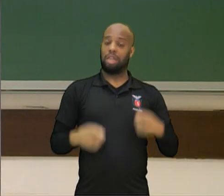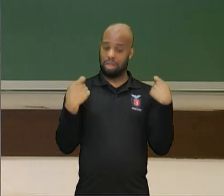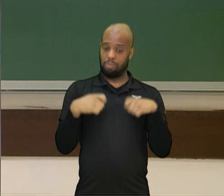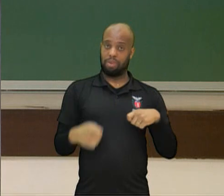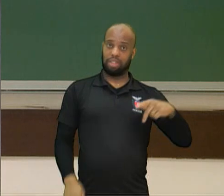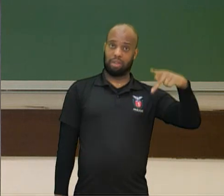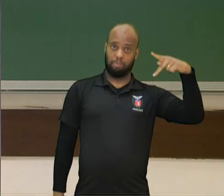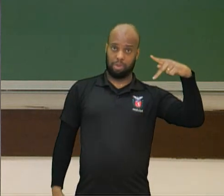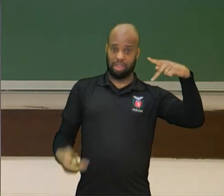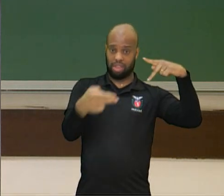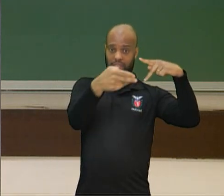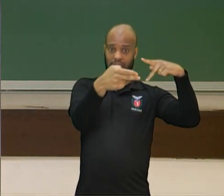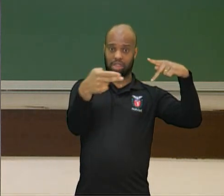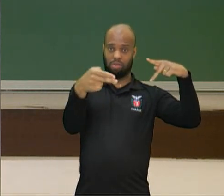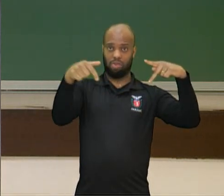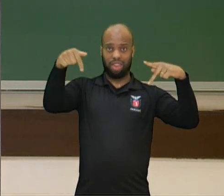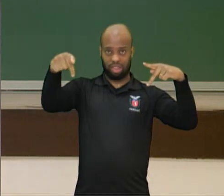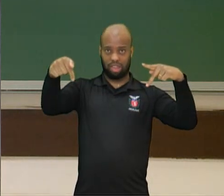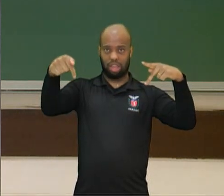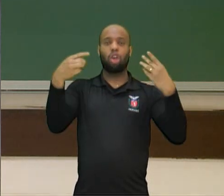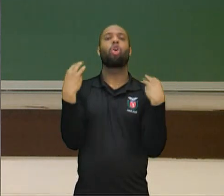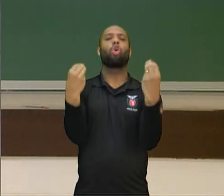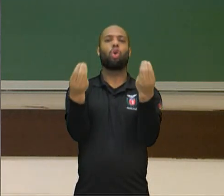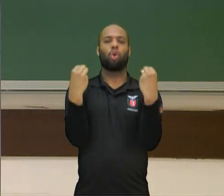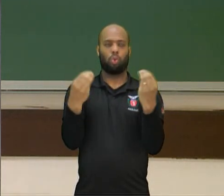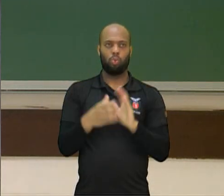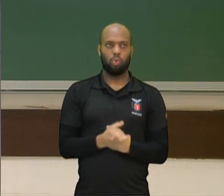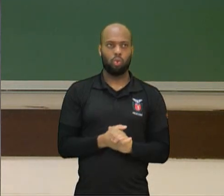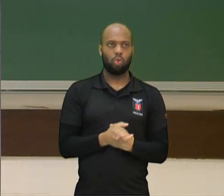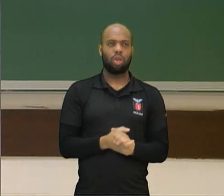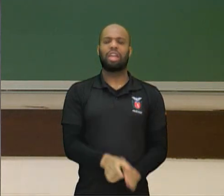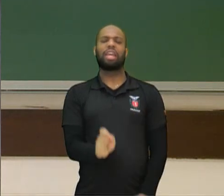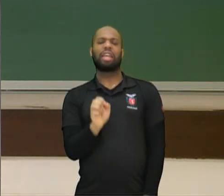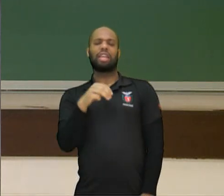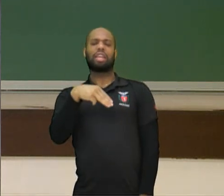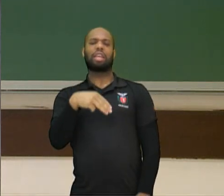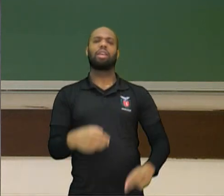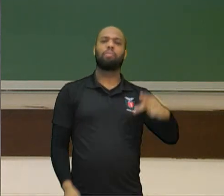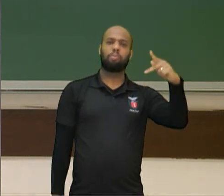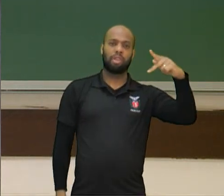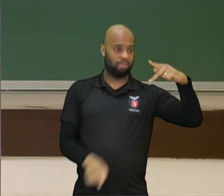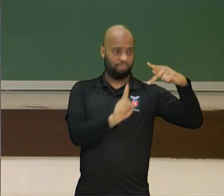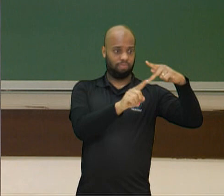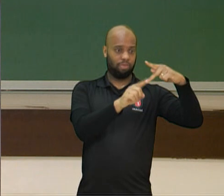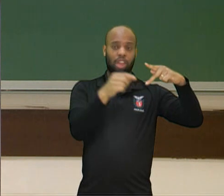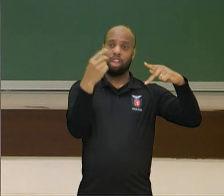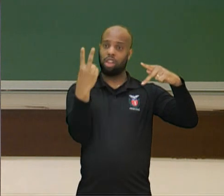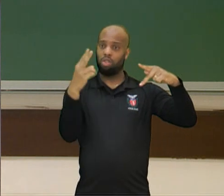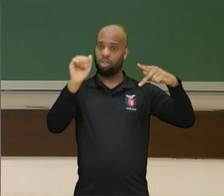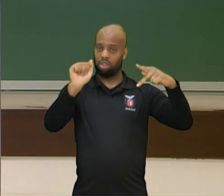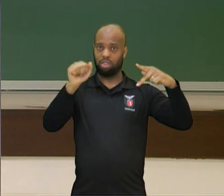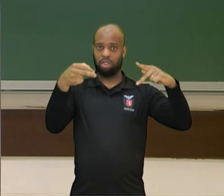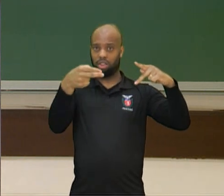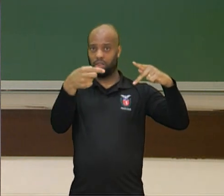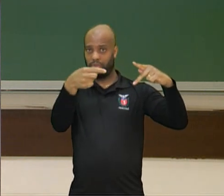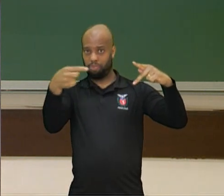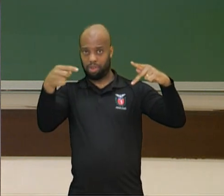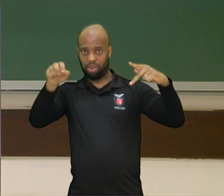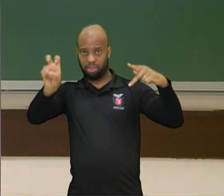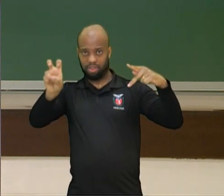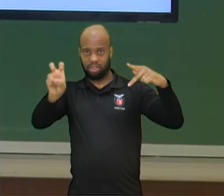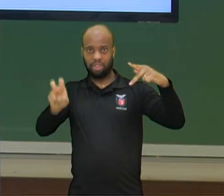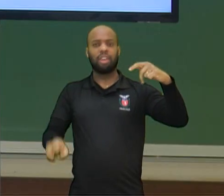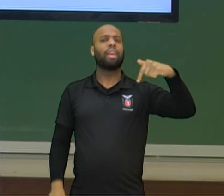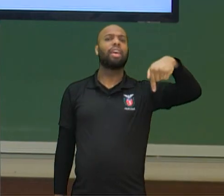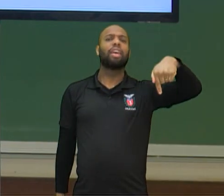ser igual ao quê? Para que isso aconteça, quem que é meu P? 2A menos 5. Quem que é o meu